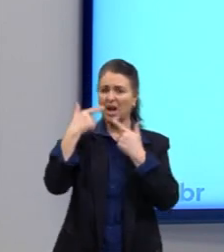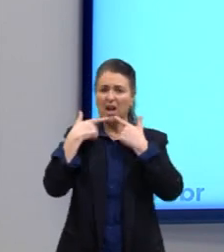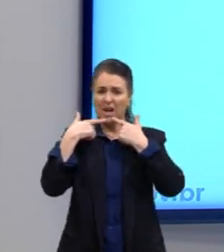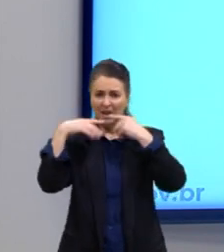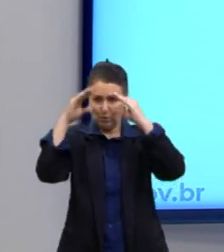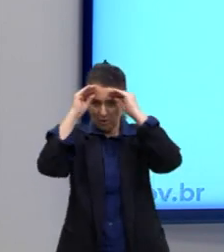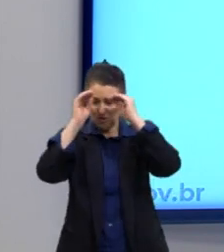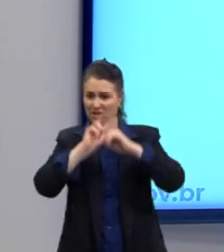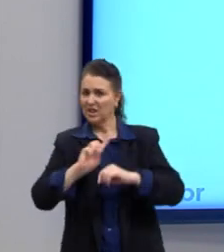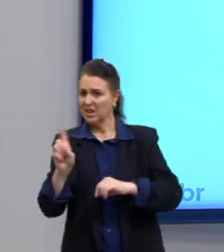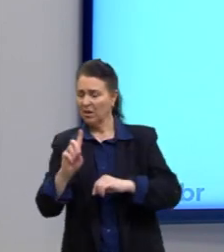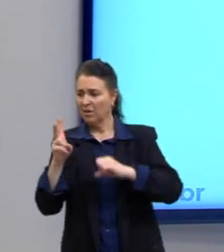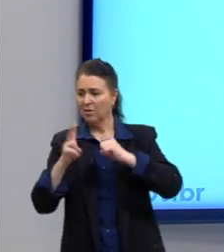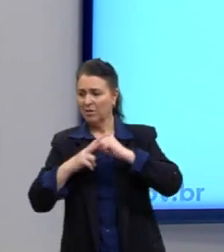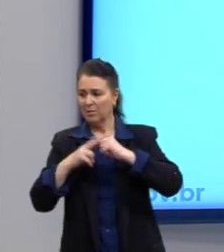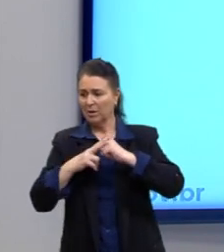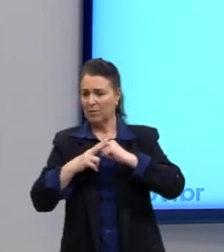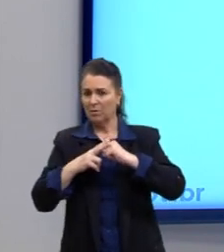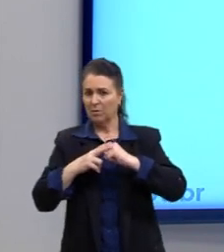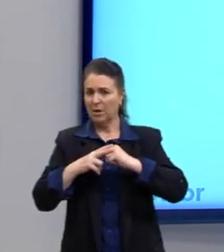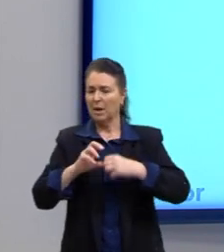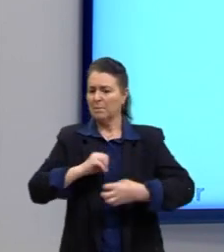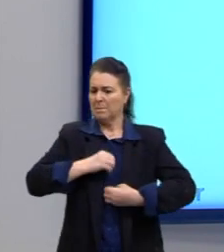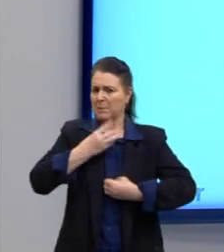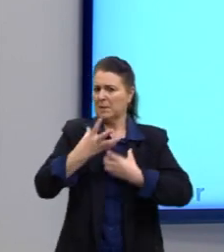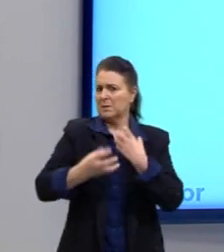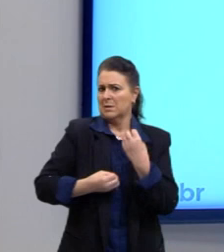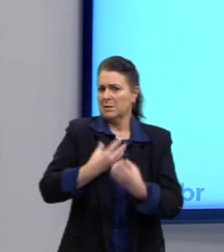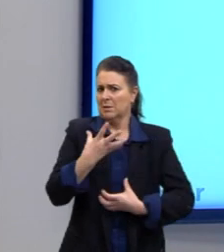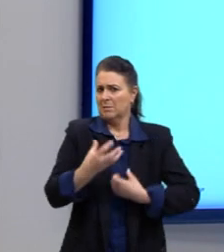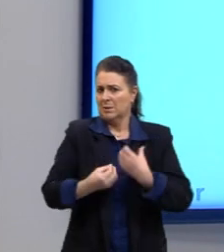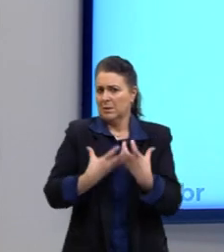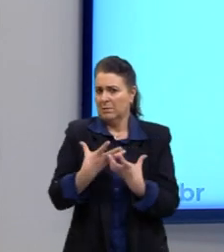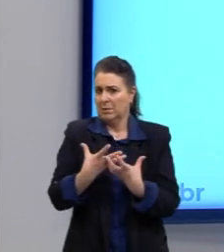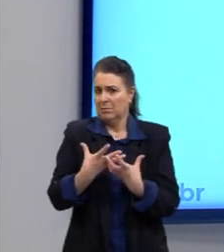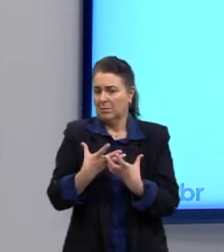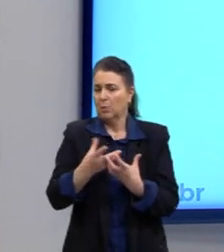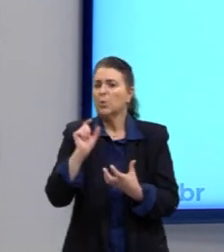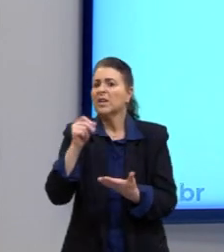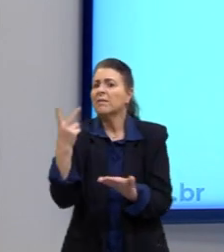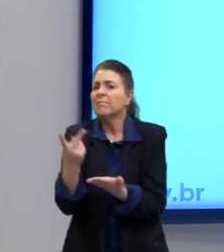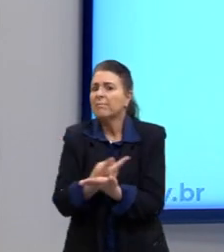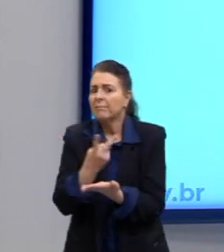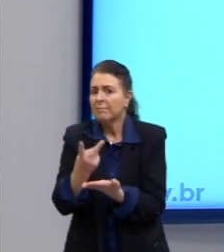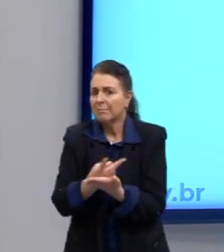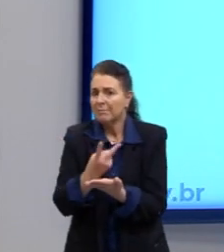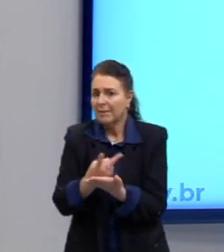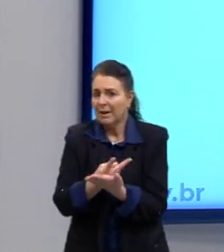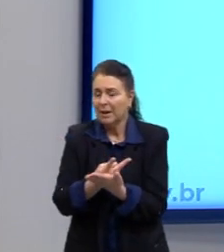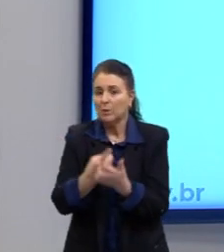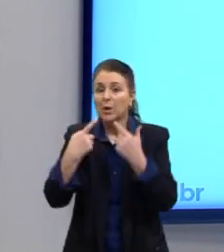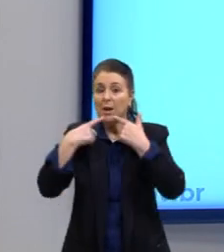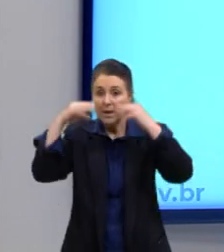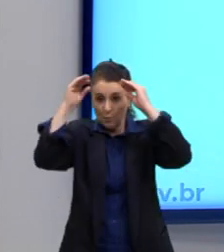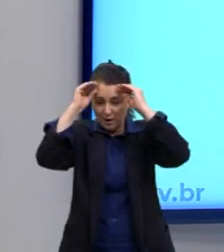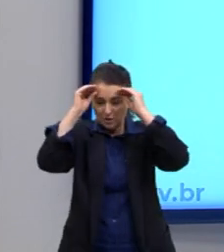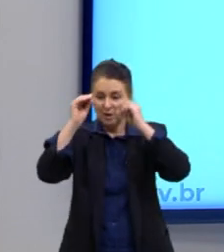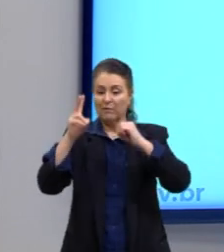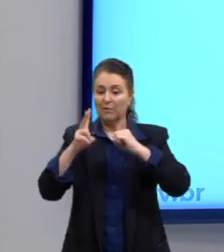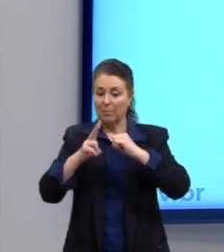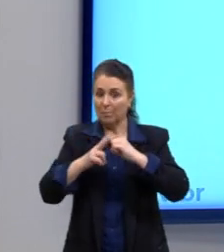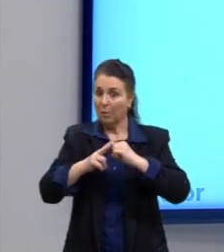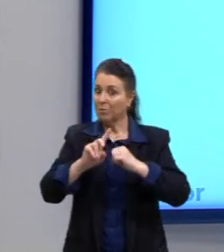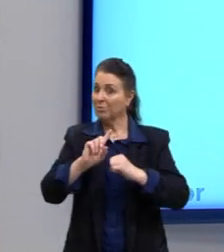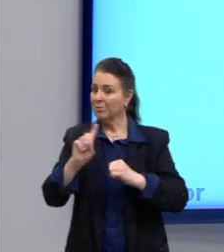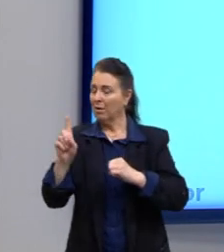ela é mais expressiva a gente entende melhor ela né Então olha exceto sobre a linguagem verbal e não-verbal é